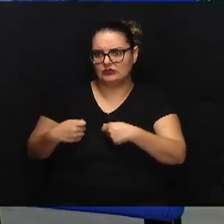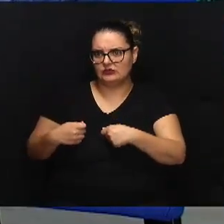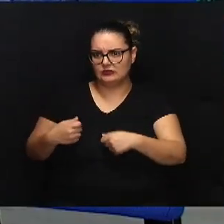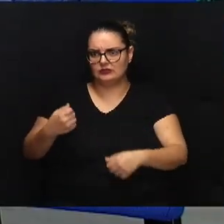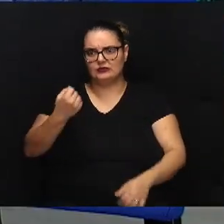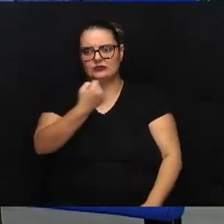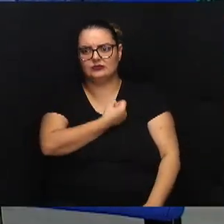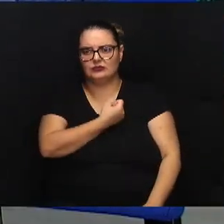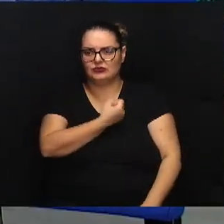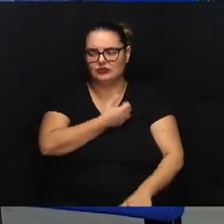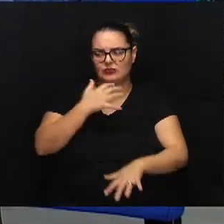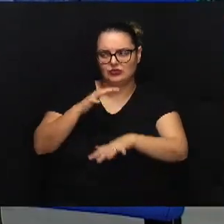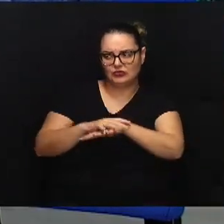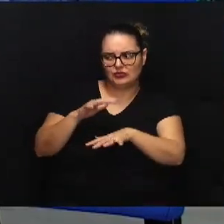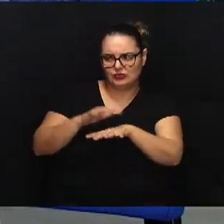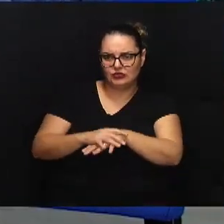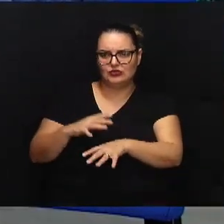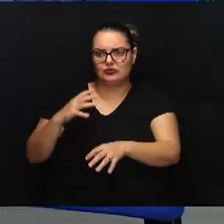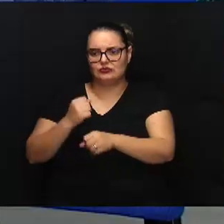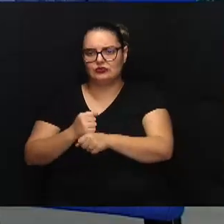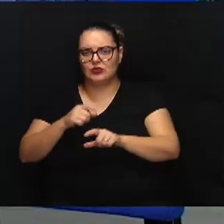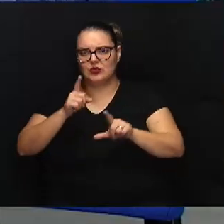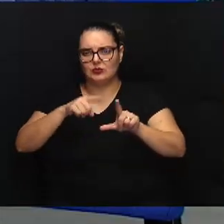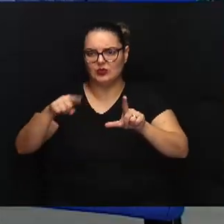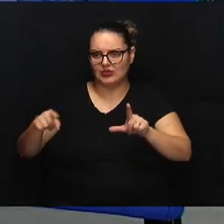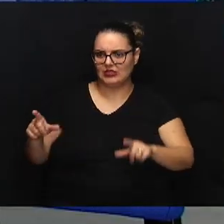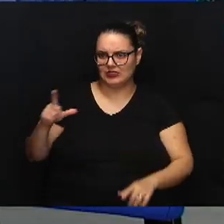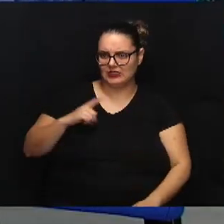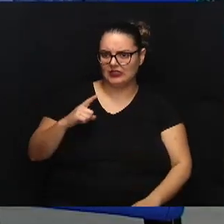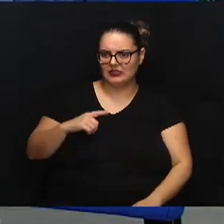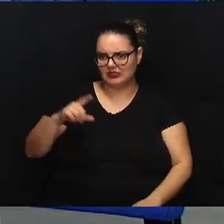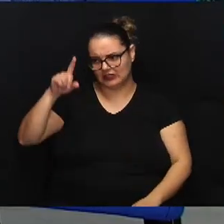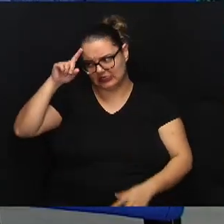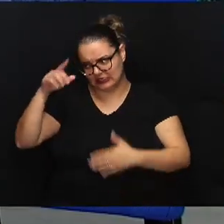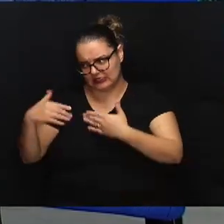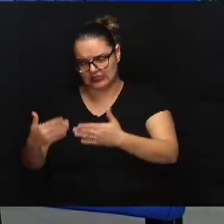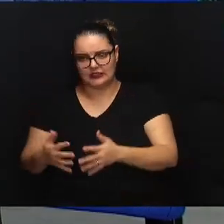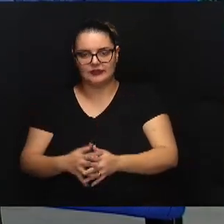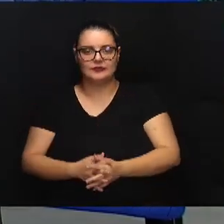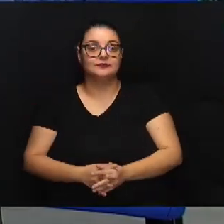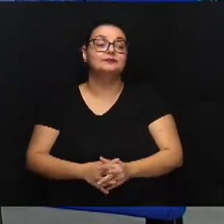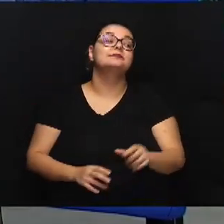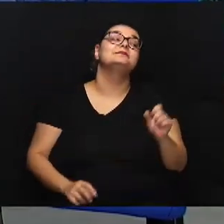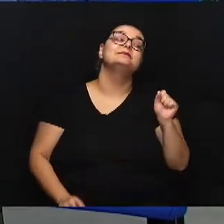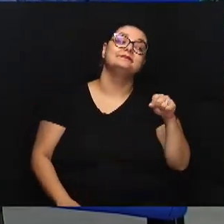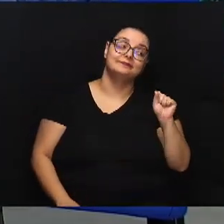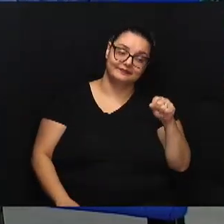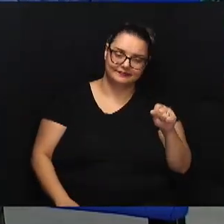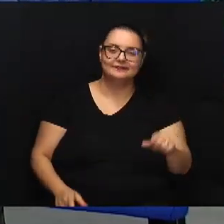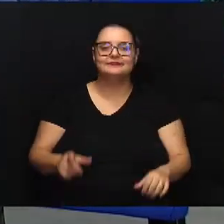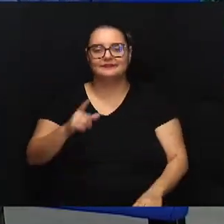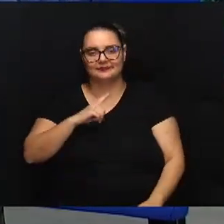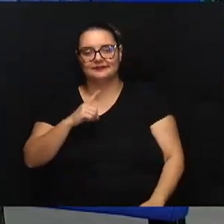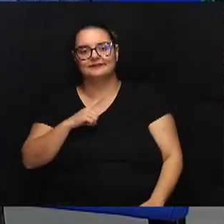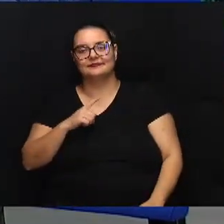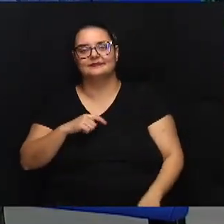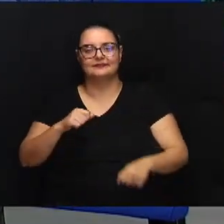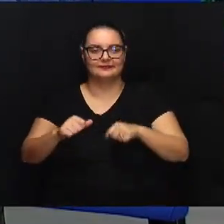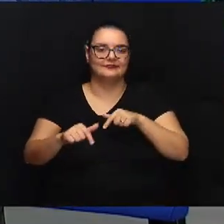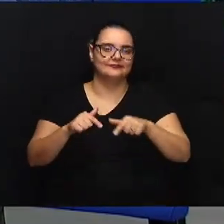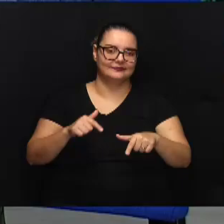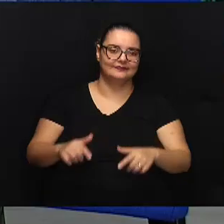de cálculos, estatísticas, tem isso na prática? Sim, tem a nossa